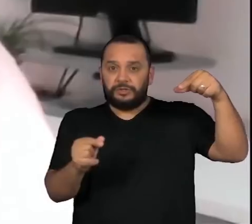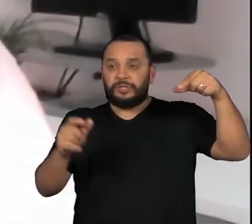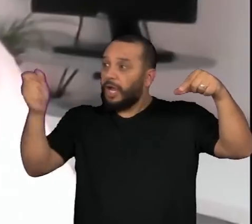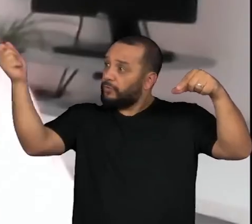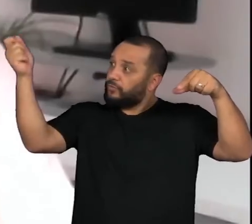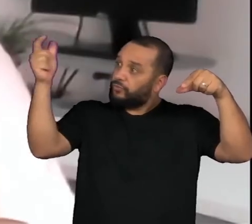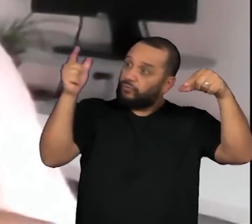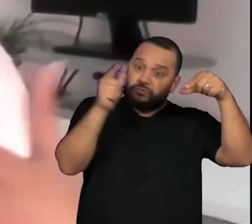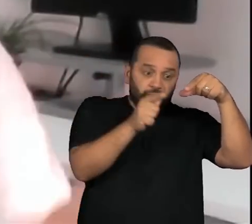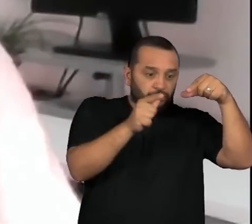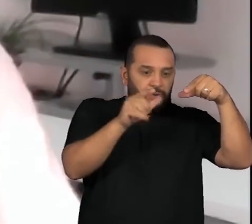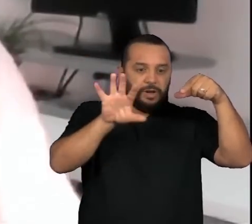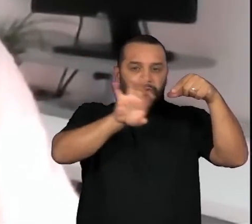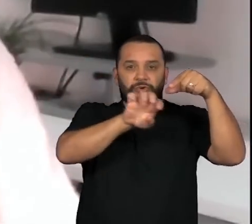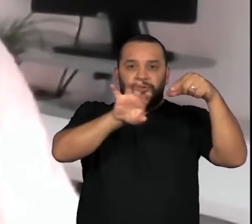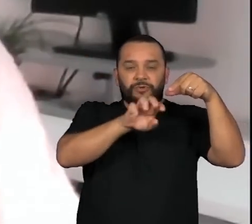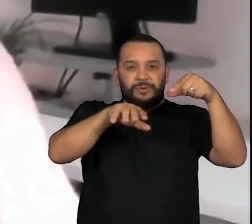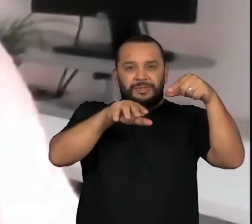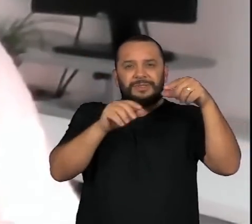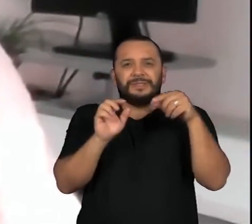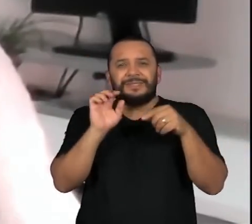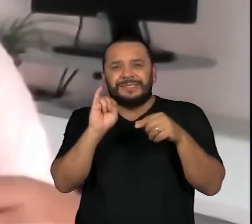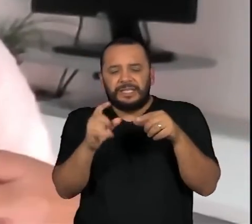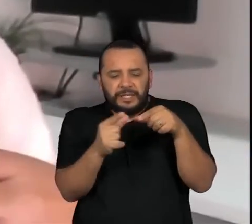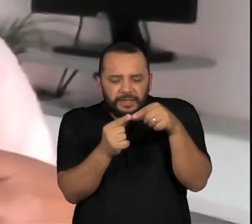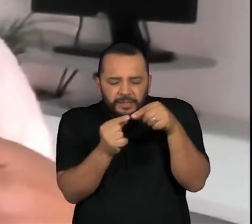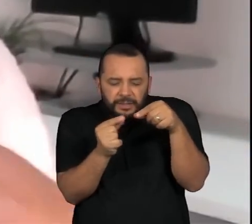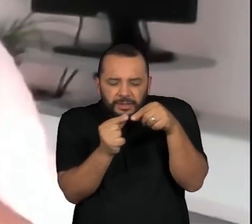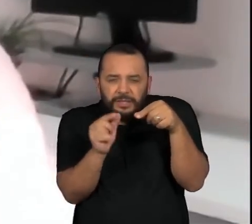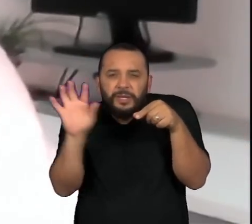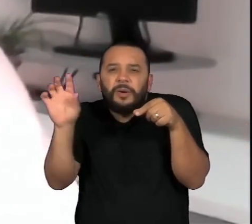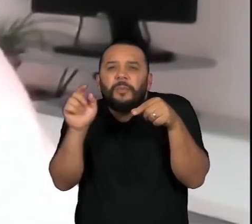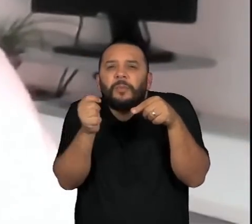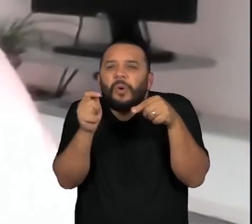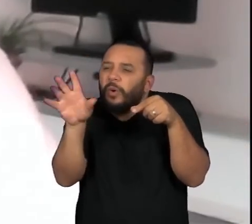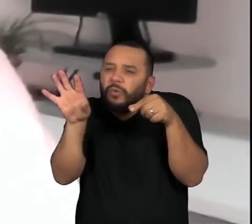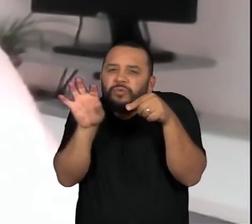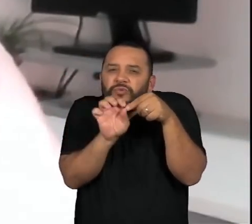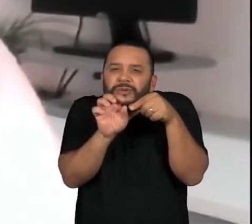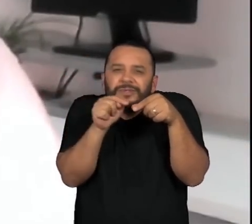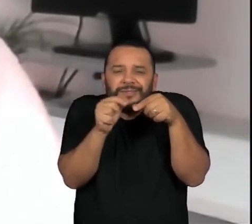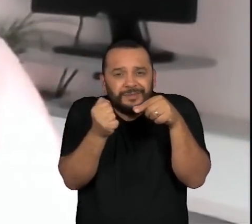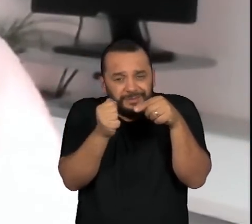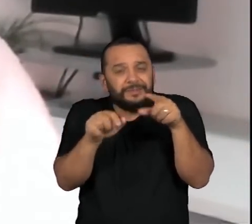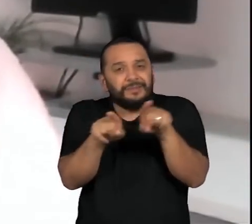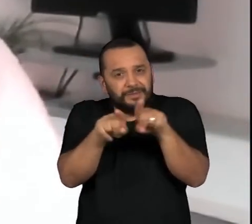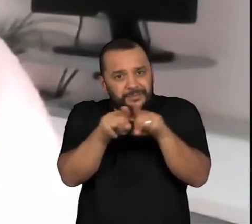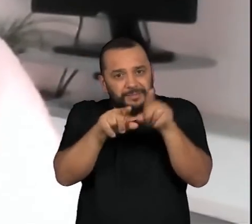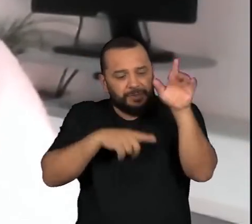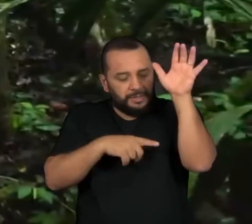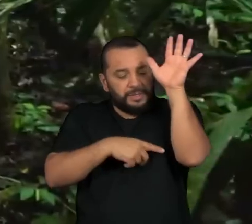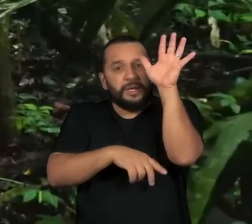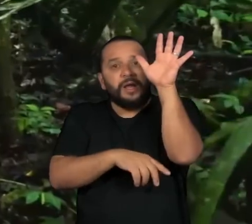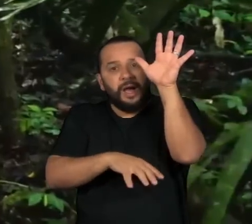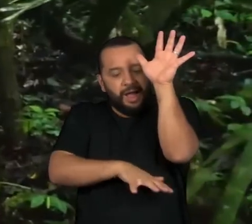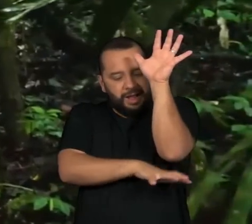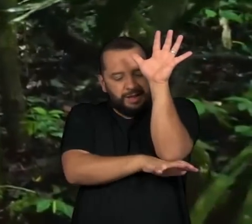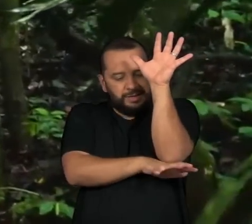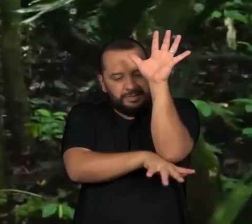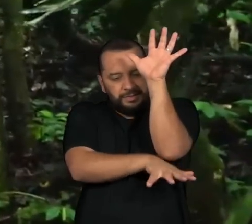A altura, ela também é uma característica. A profundidade das raízes também é uma